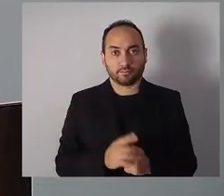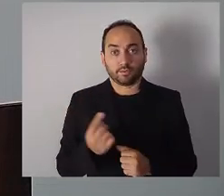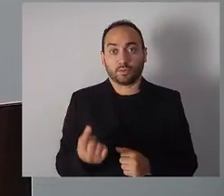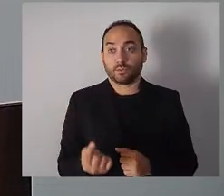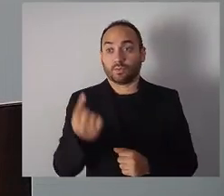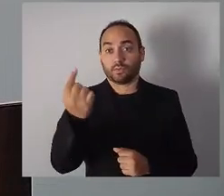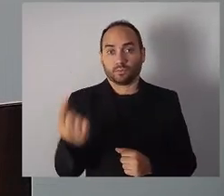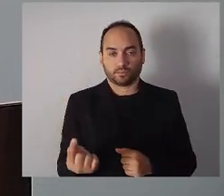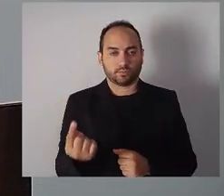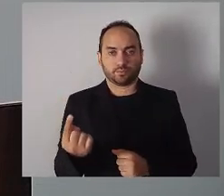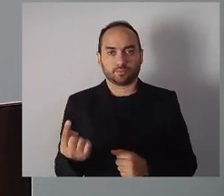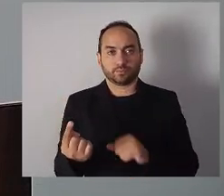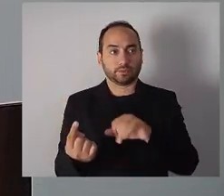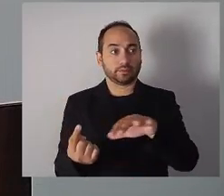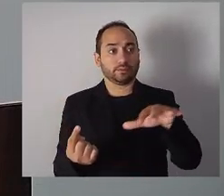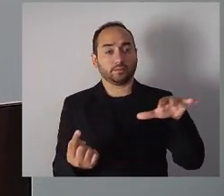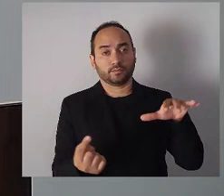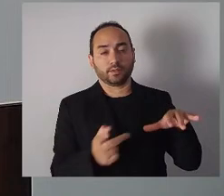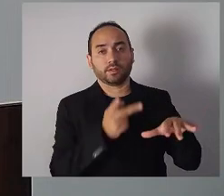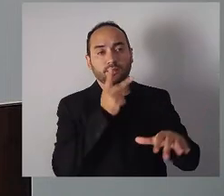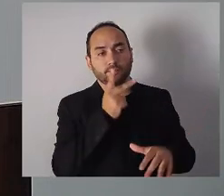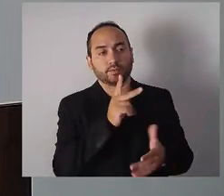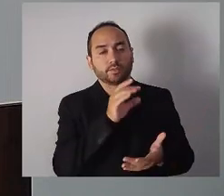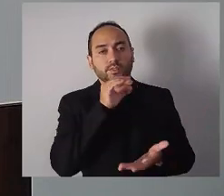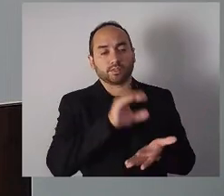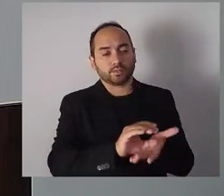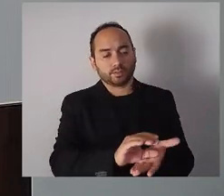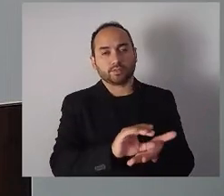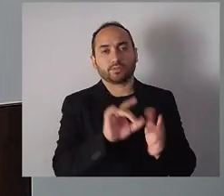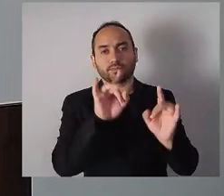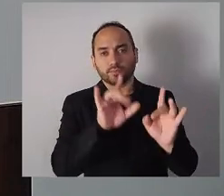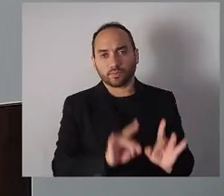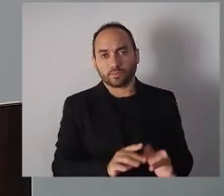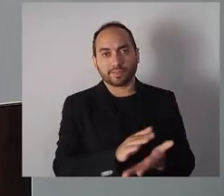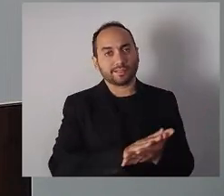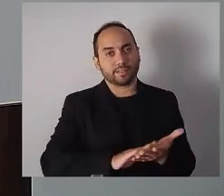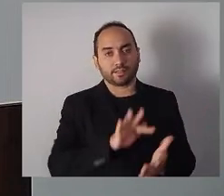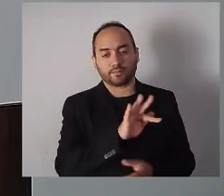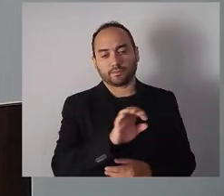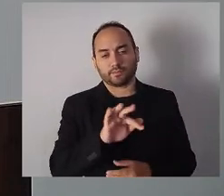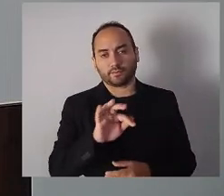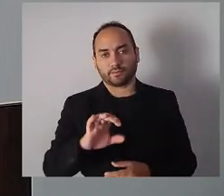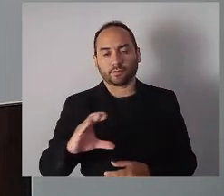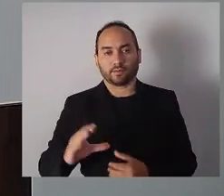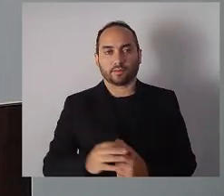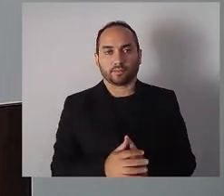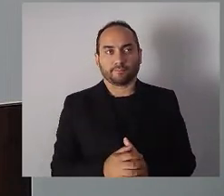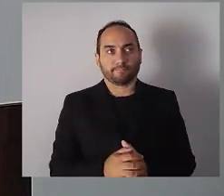único. Nada do fundo partidário, nada do FEFEC.